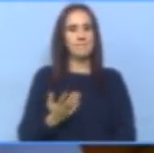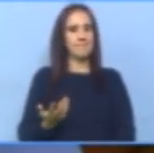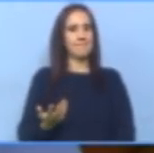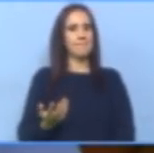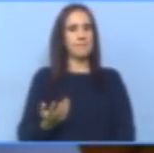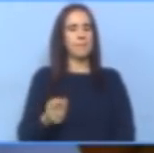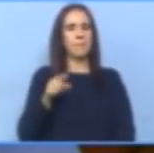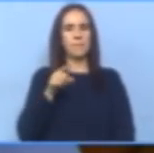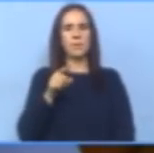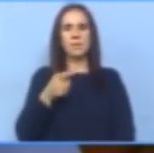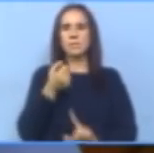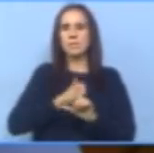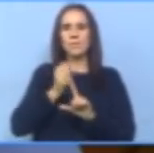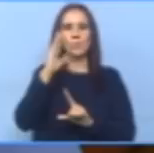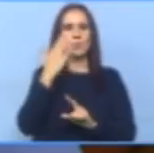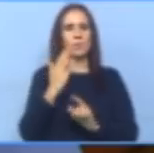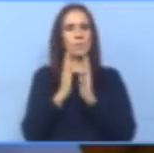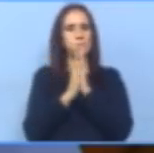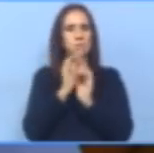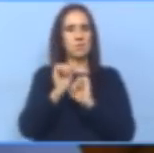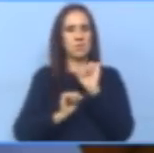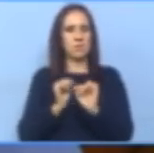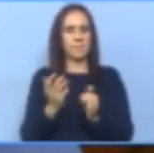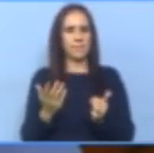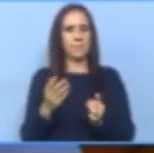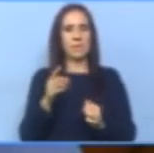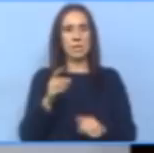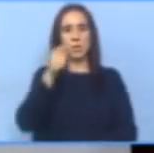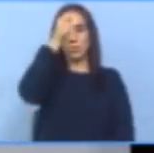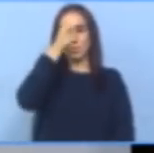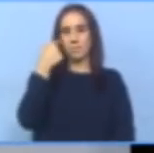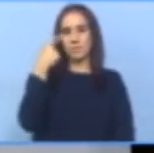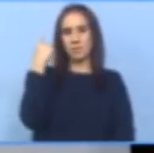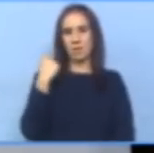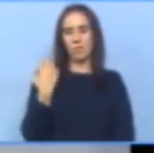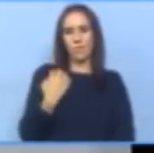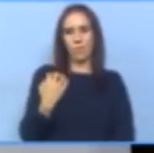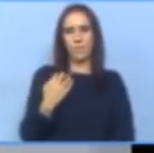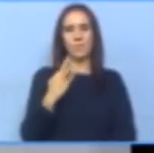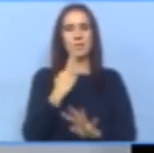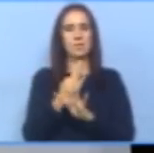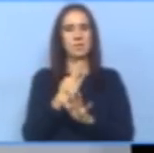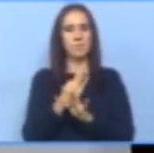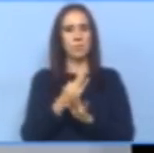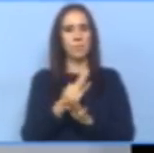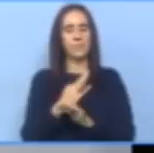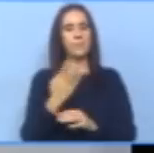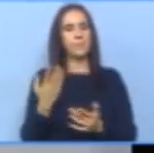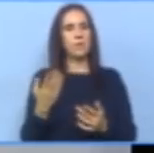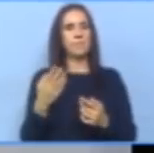Portanto, estes são os grandes desafios da Igreja. E ainda no domingo passado se celebrou